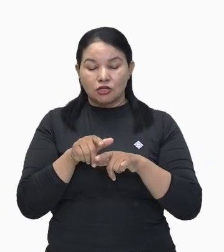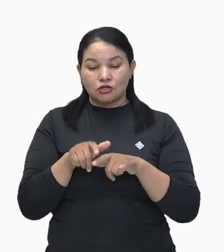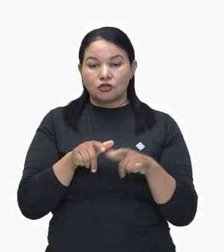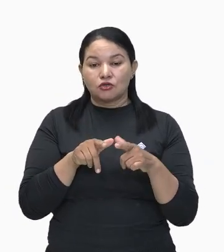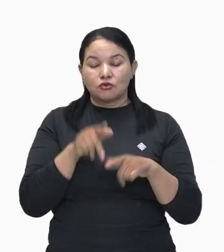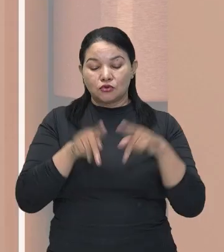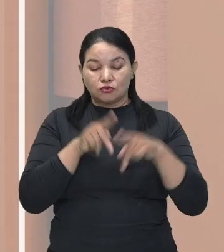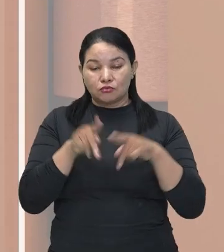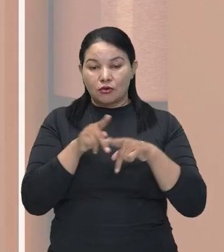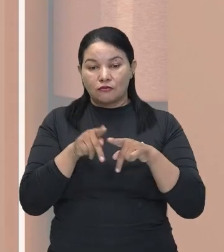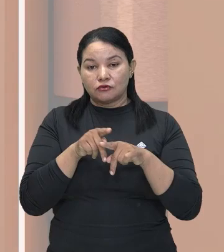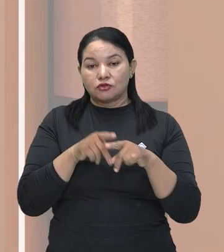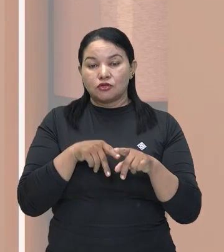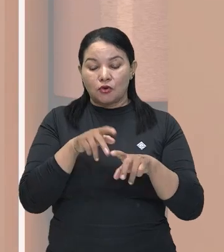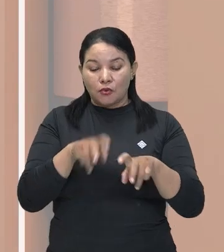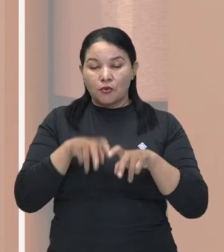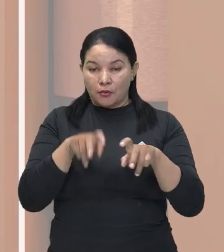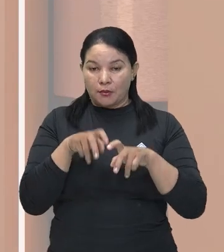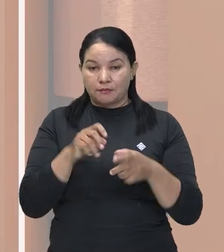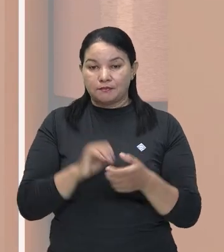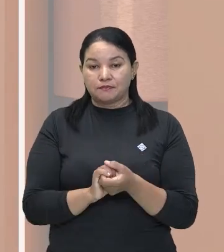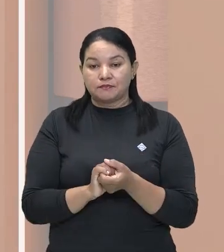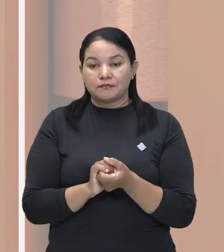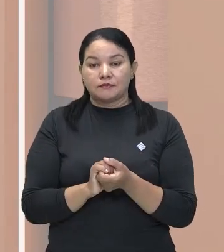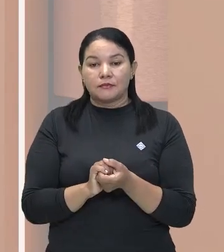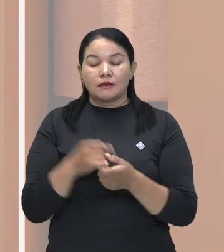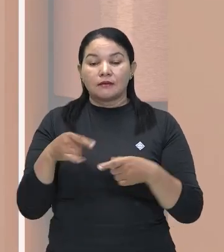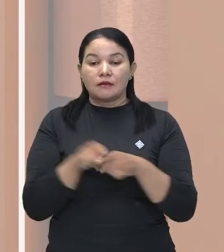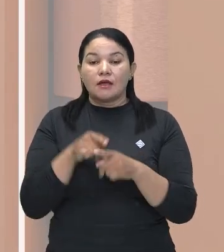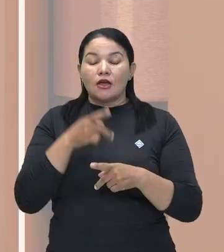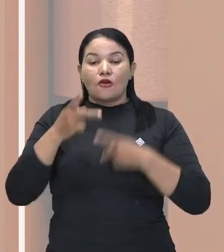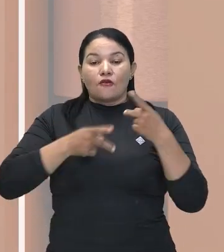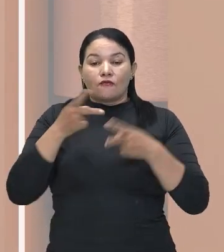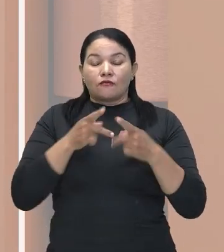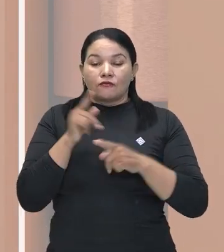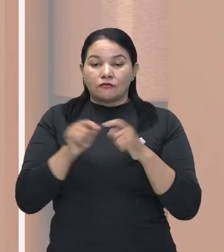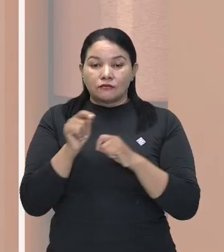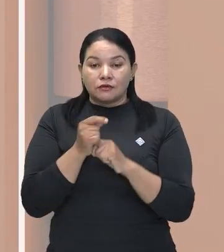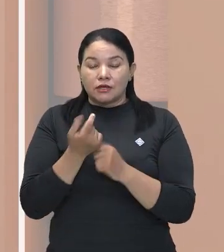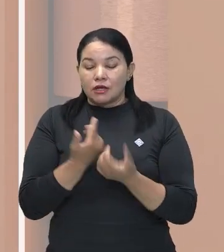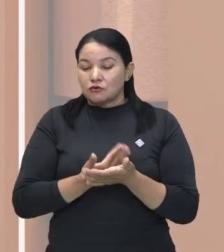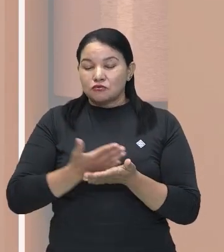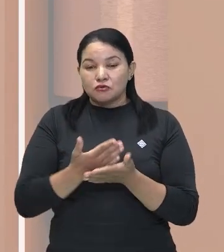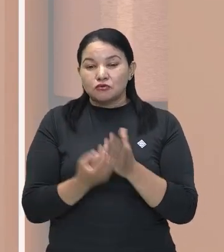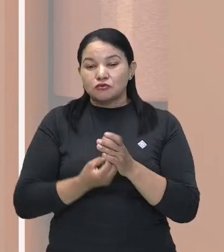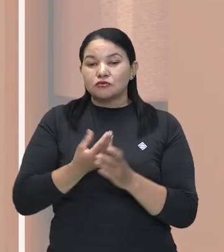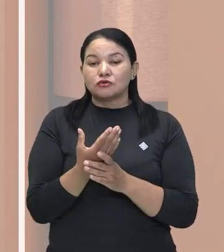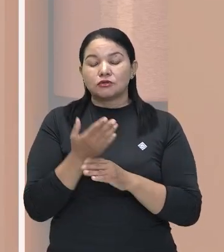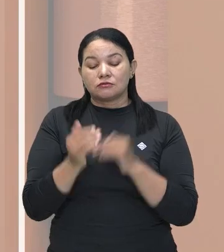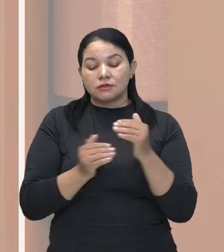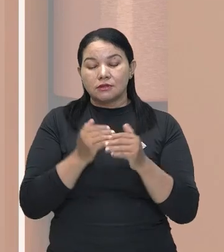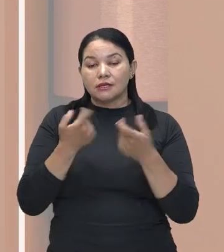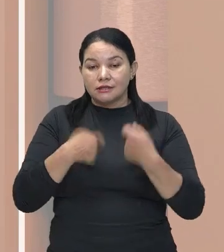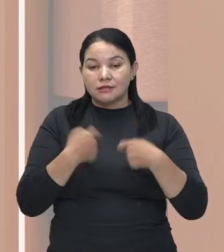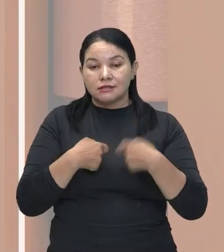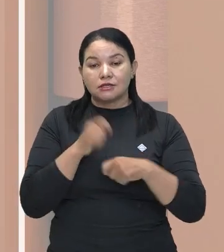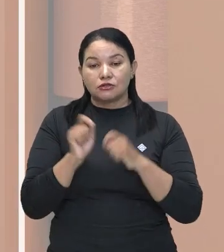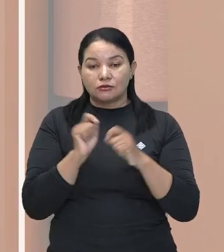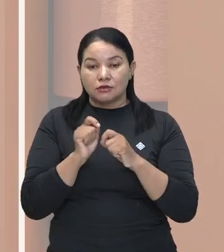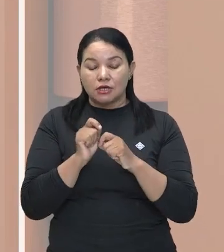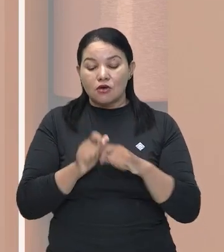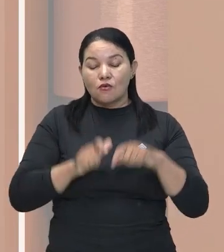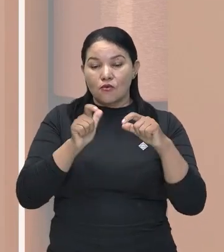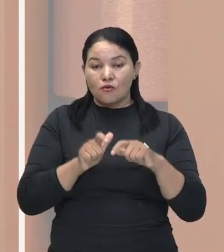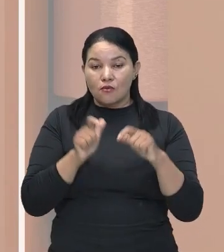urbana. E aí a gente começa falando justamente de como surgiu essa necessidade de um